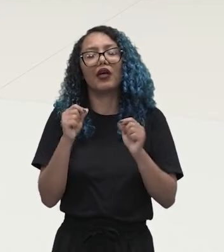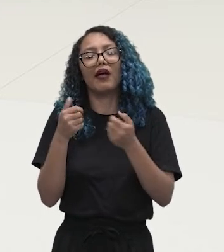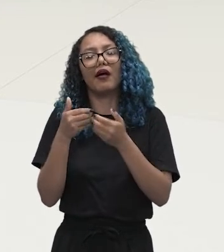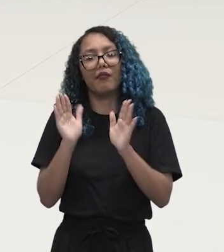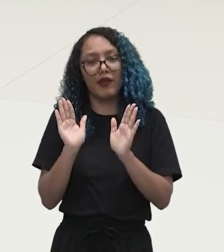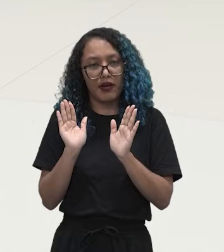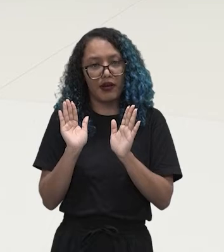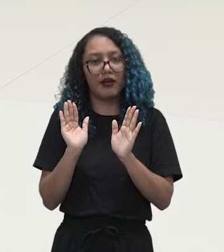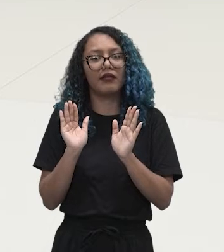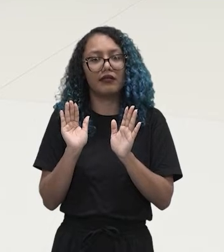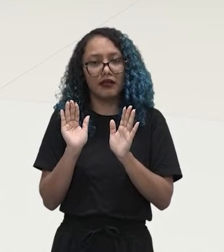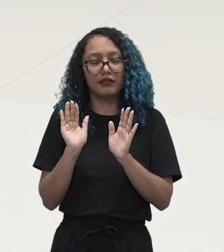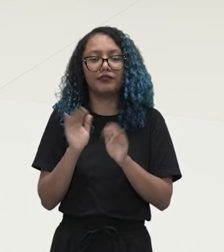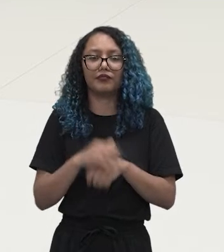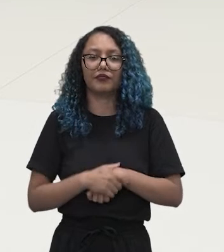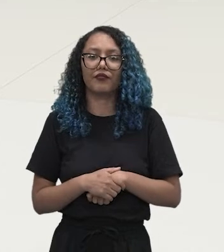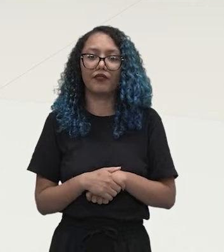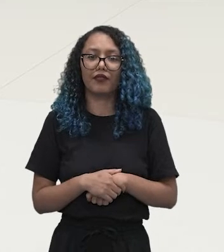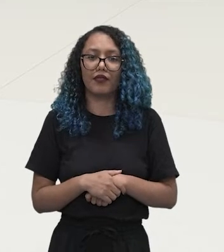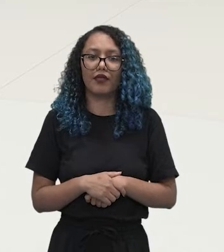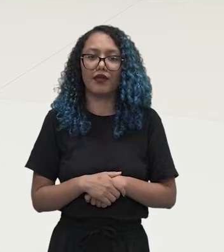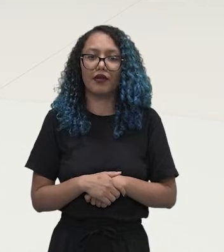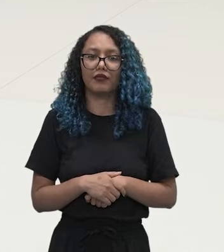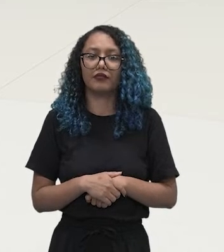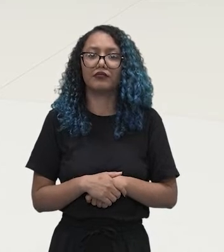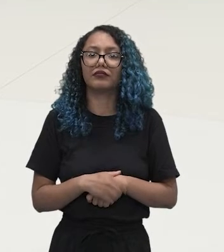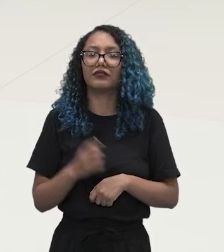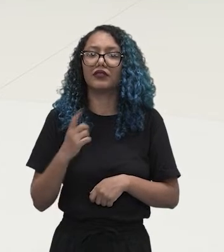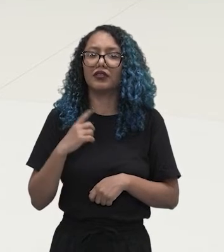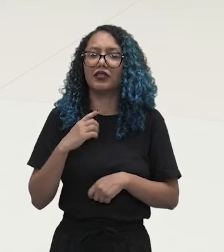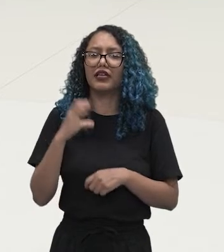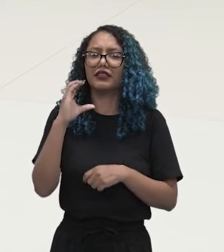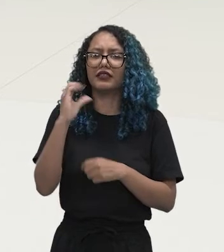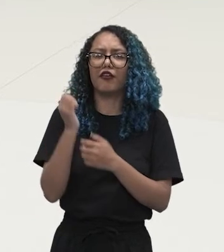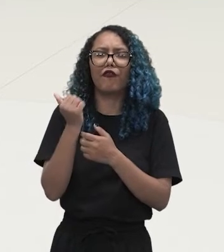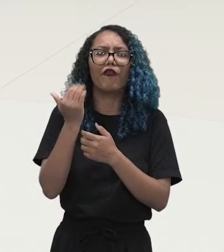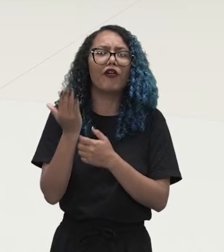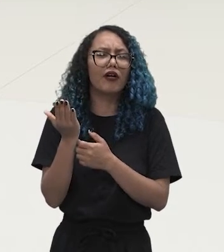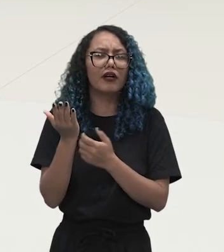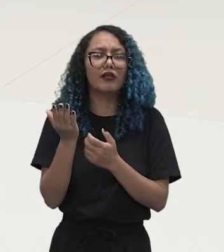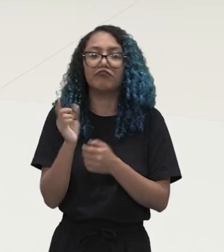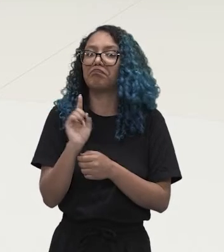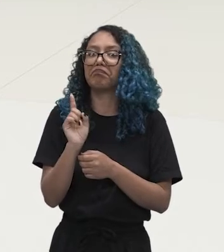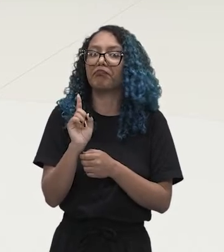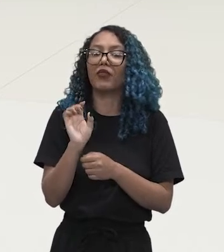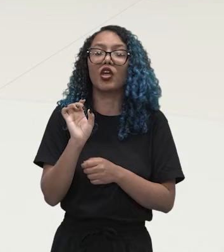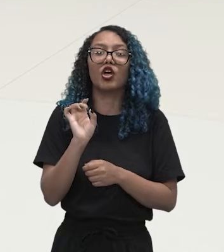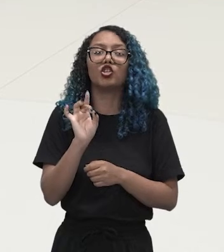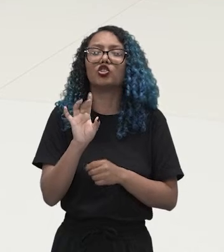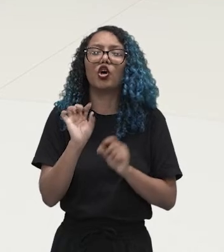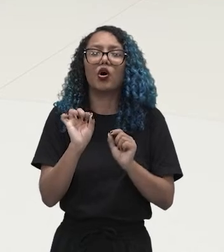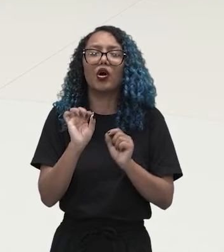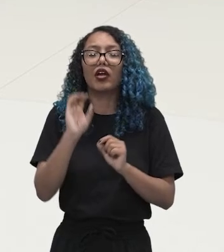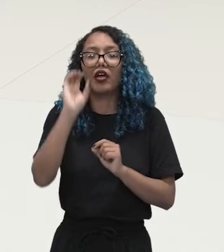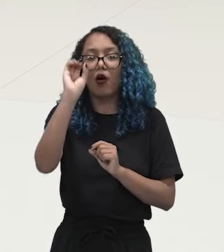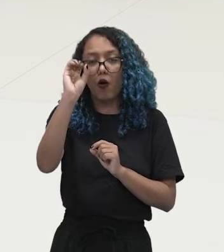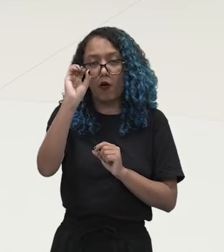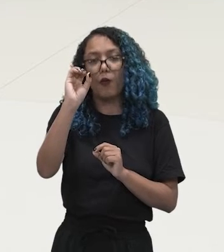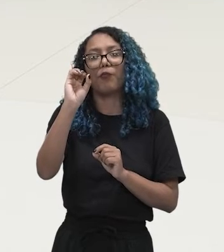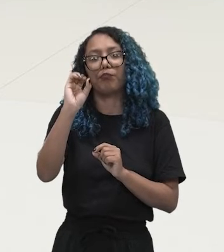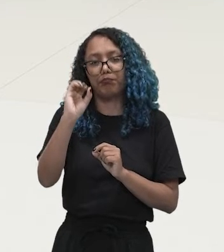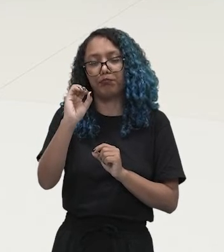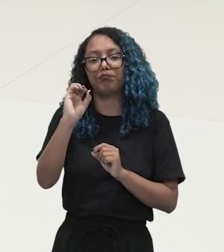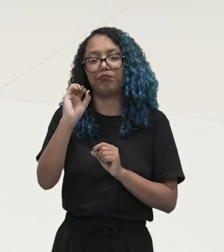ela é uma cadeia, observem, ficou carbono para fora da principal? Não, o que está para fora da principal?